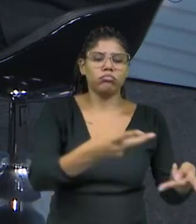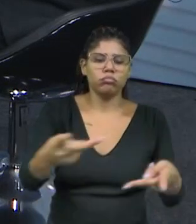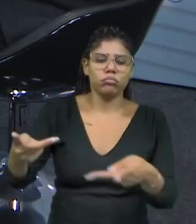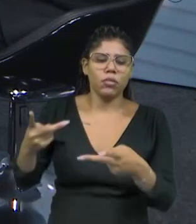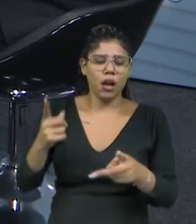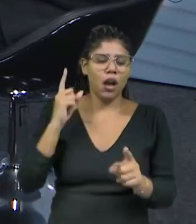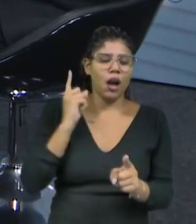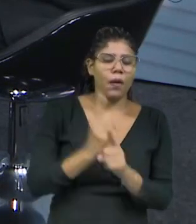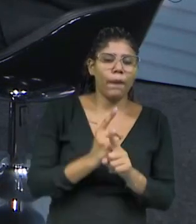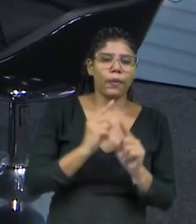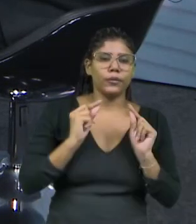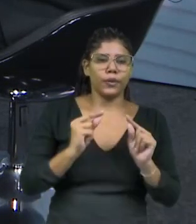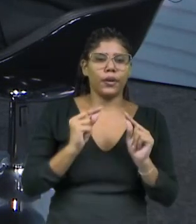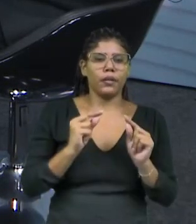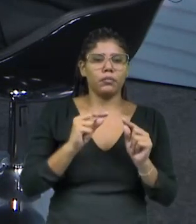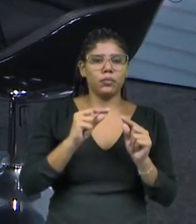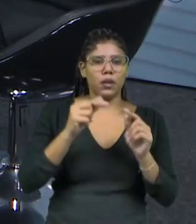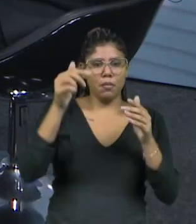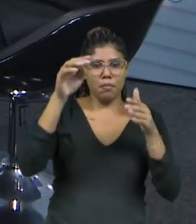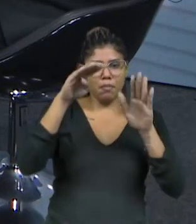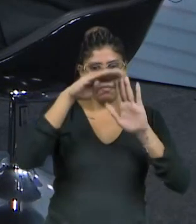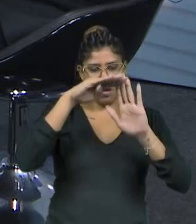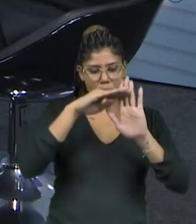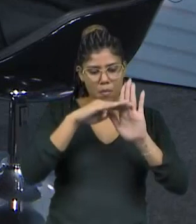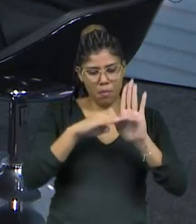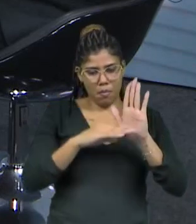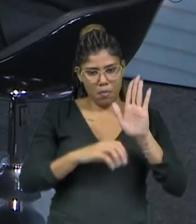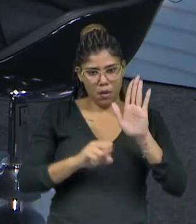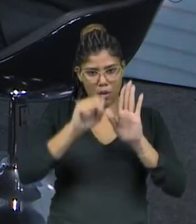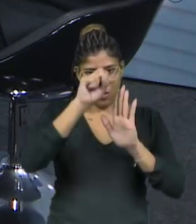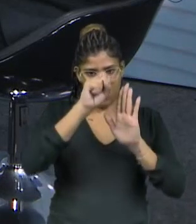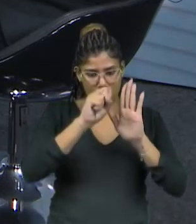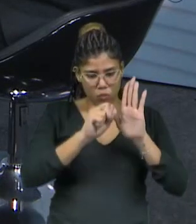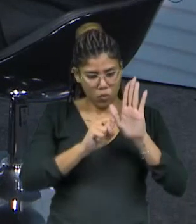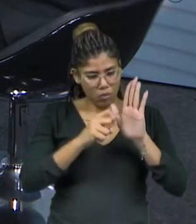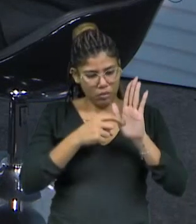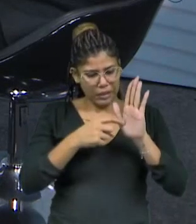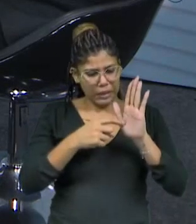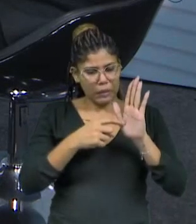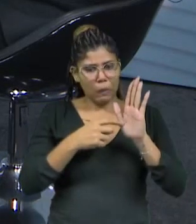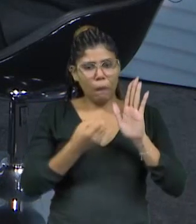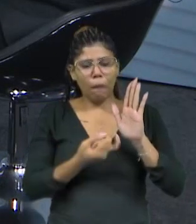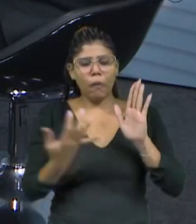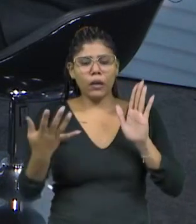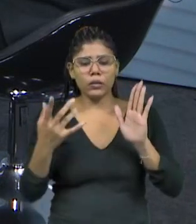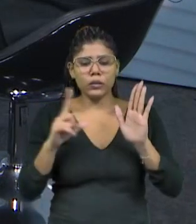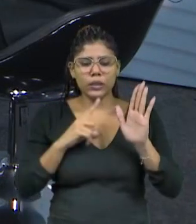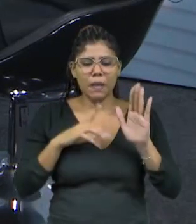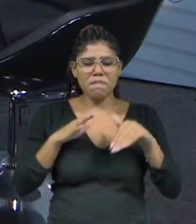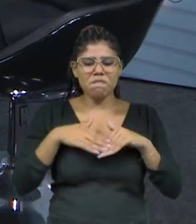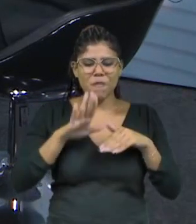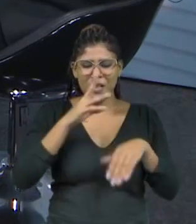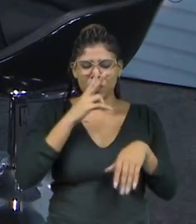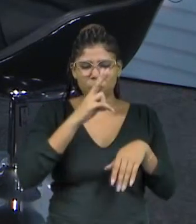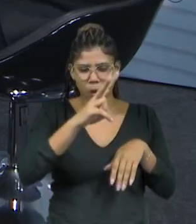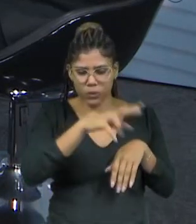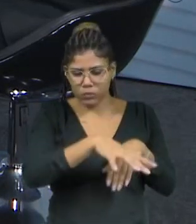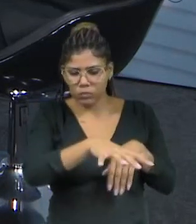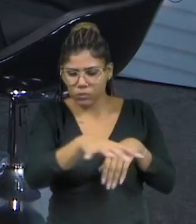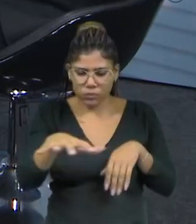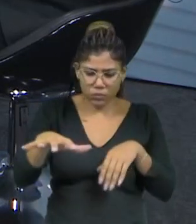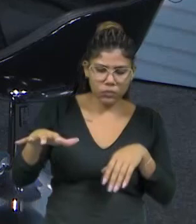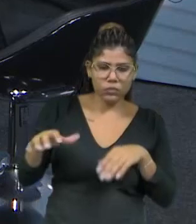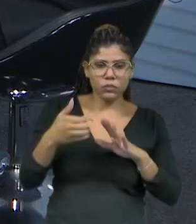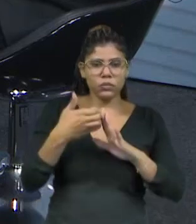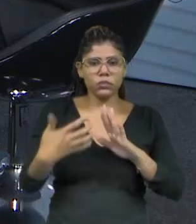os 3 na região que são mais fortes. Mas não só economicamente, também em termos